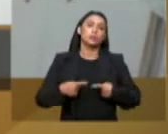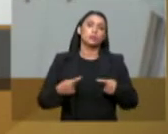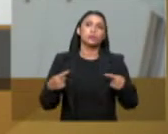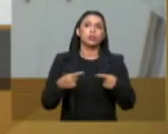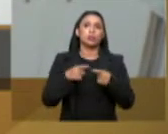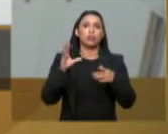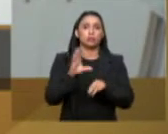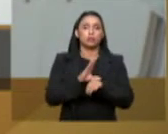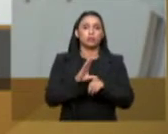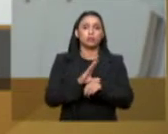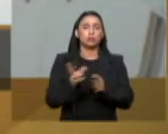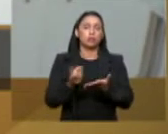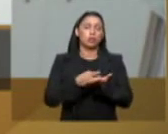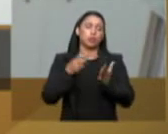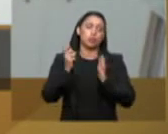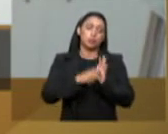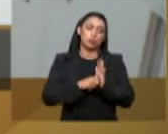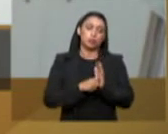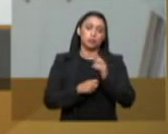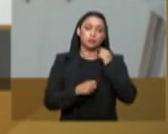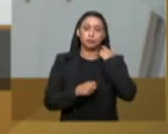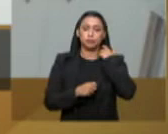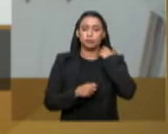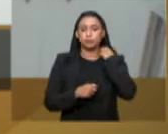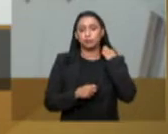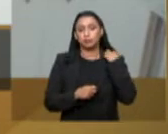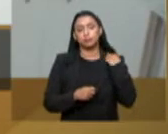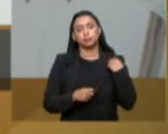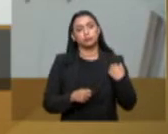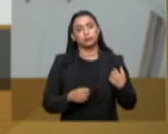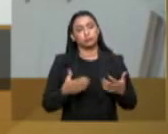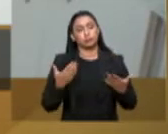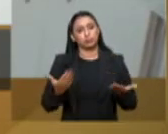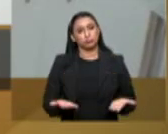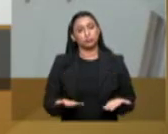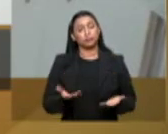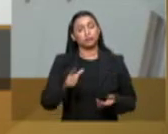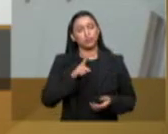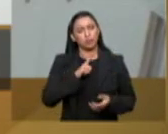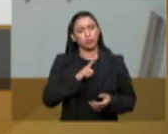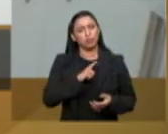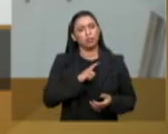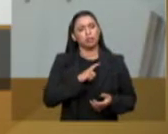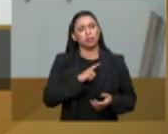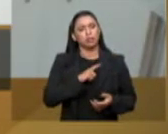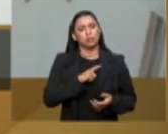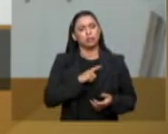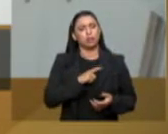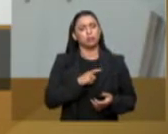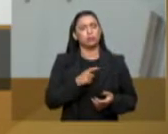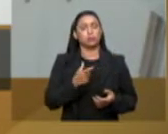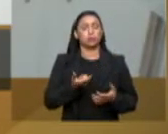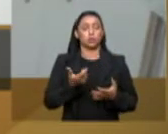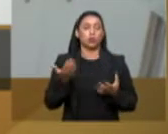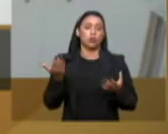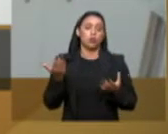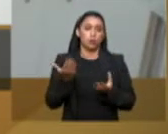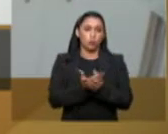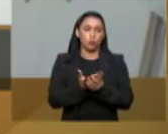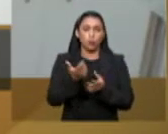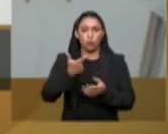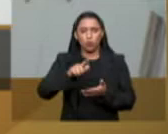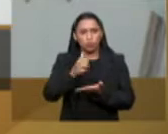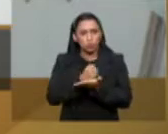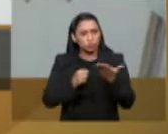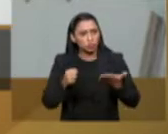dessa tributação. E, definitivamente, uma corte de precedentes, como é o Supremo Tribunal Federal, não pode se